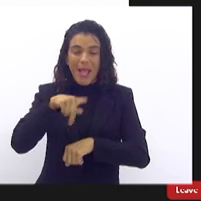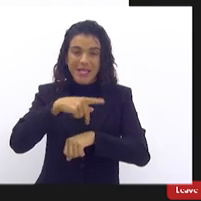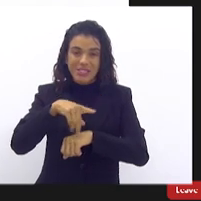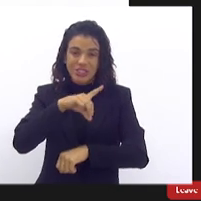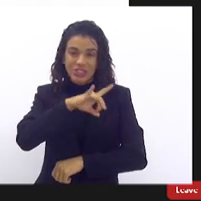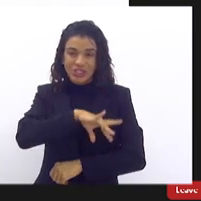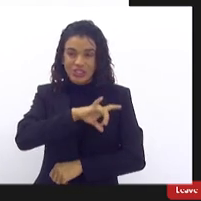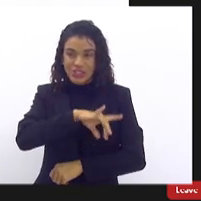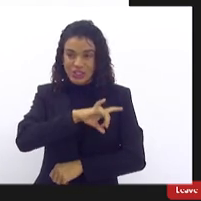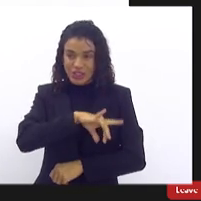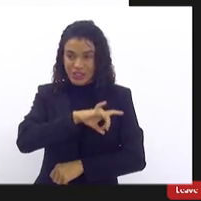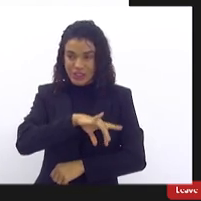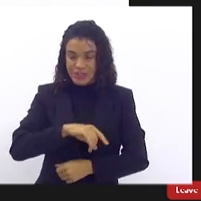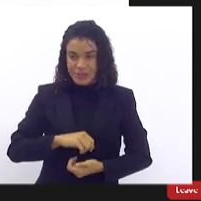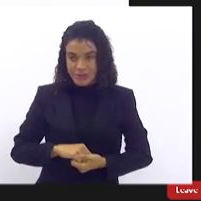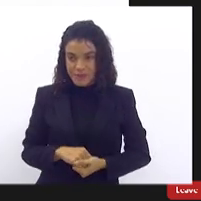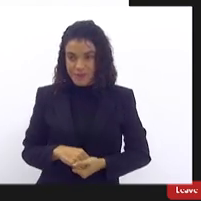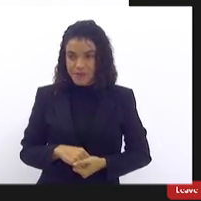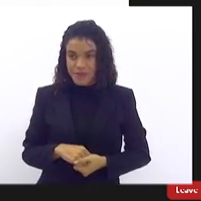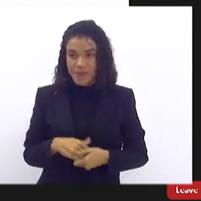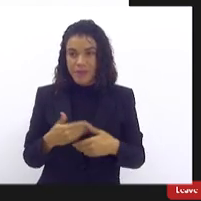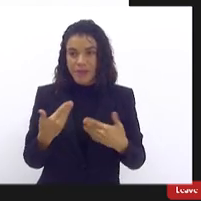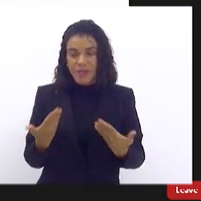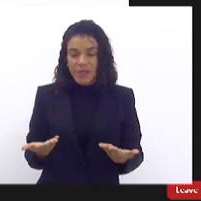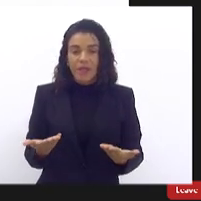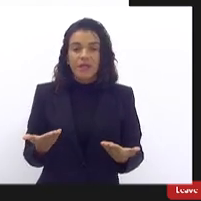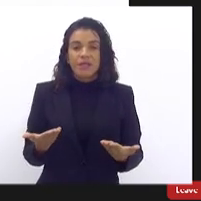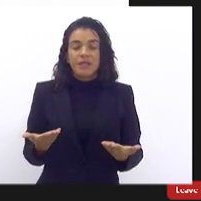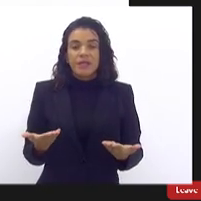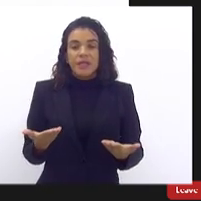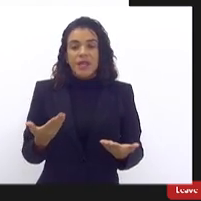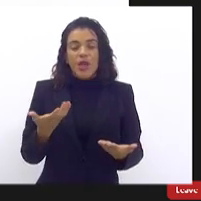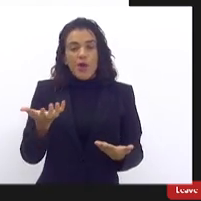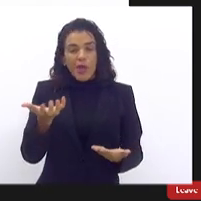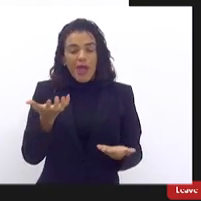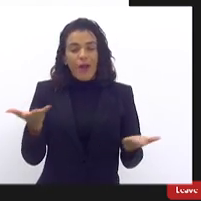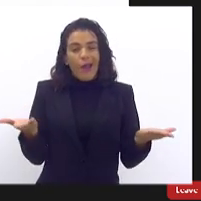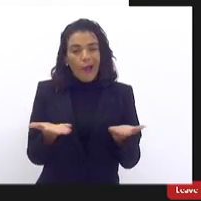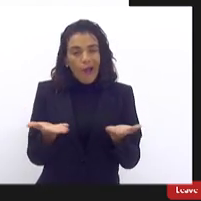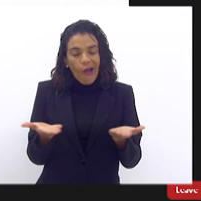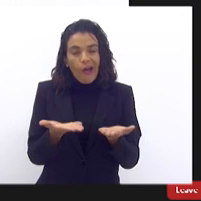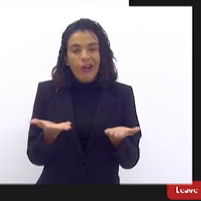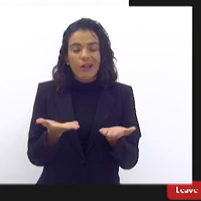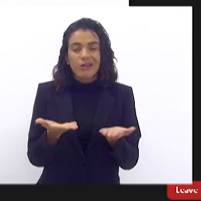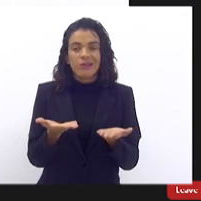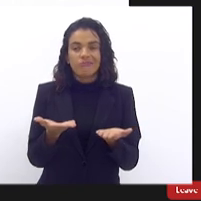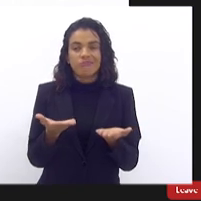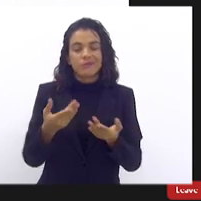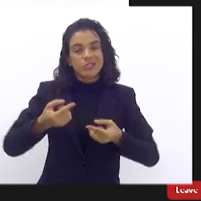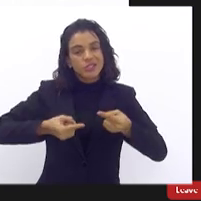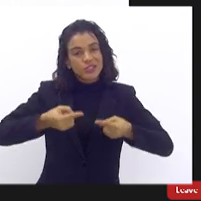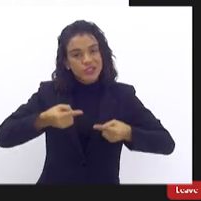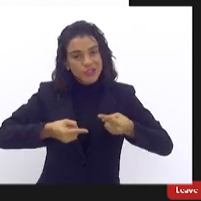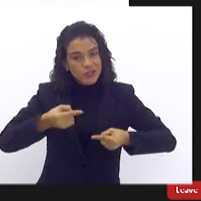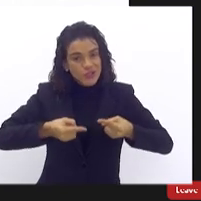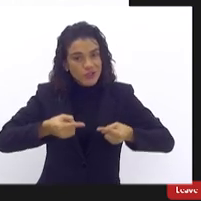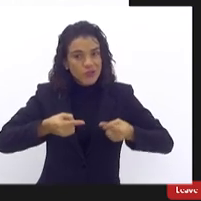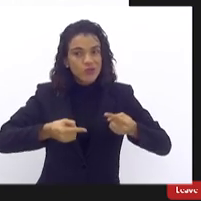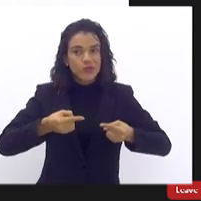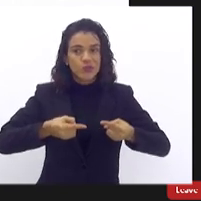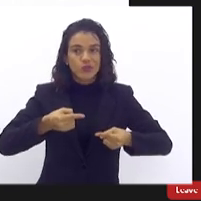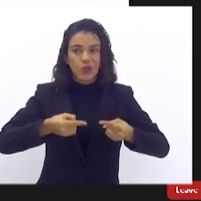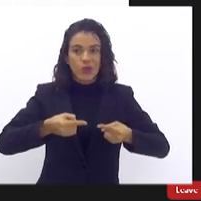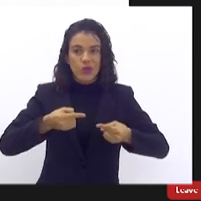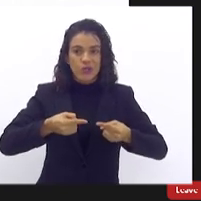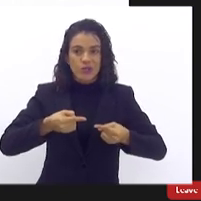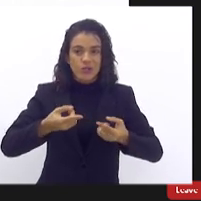Tá? E aí, com isso, eu queria vir para essas discussões, que são as discussões que